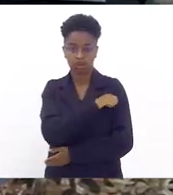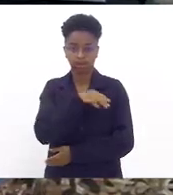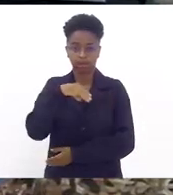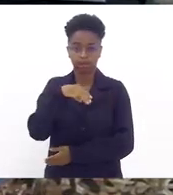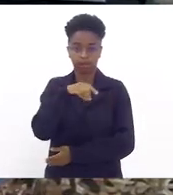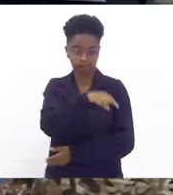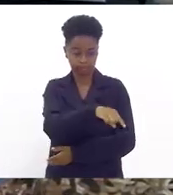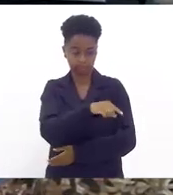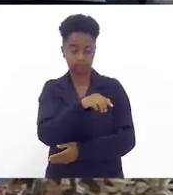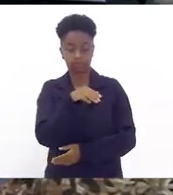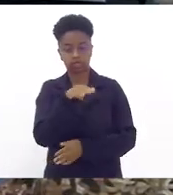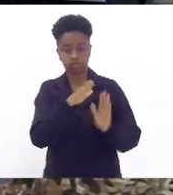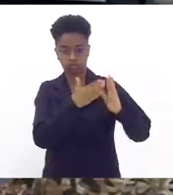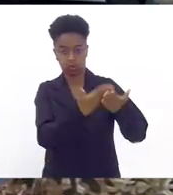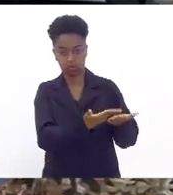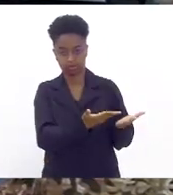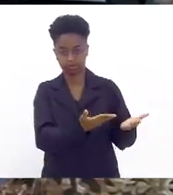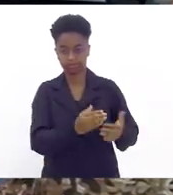Stefano